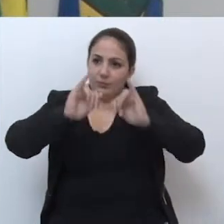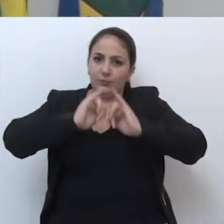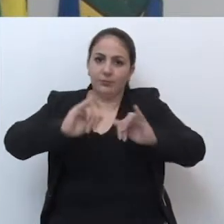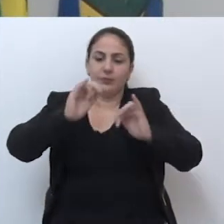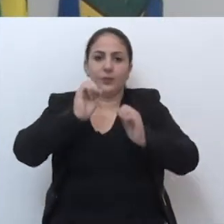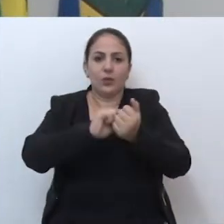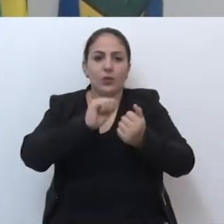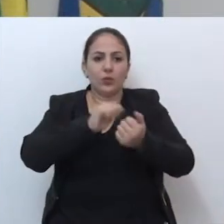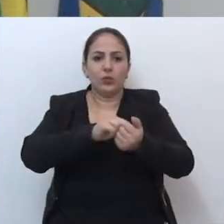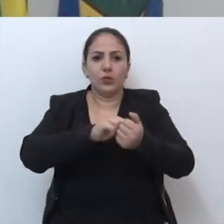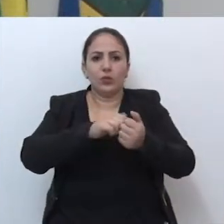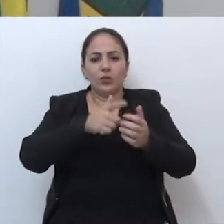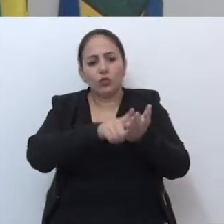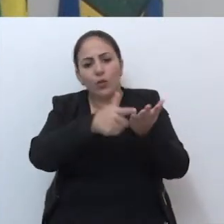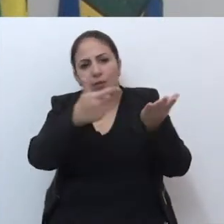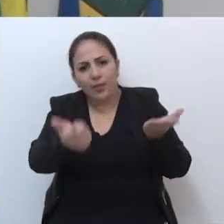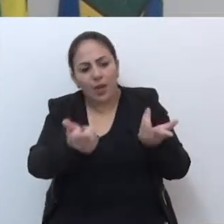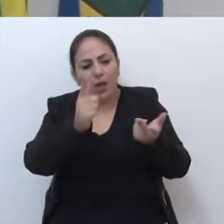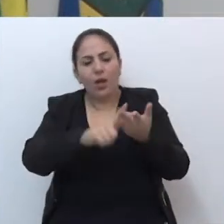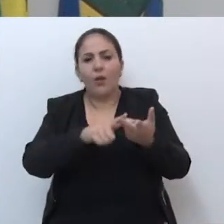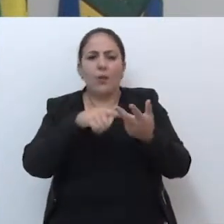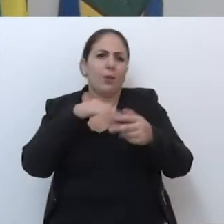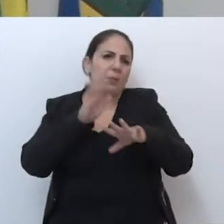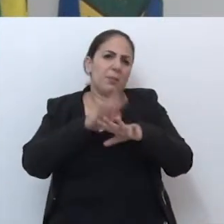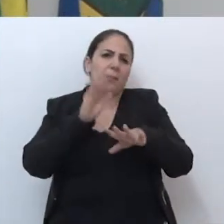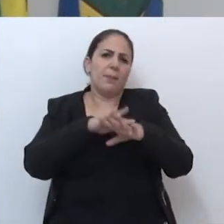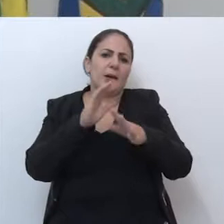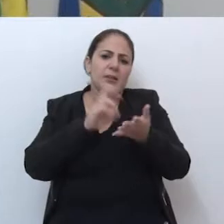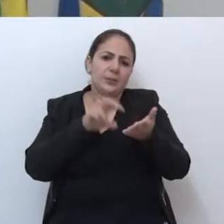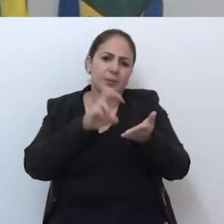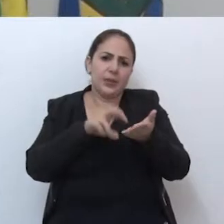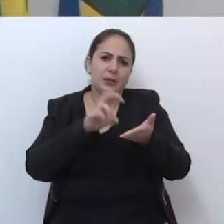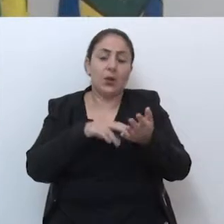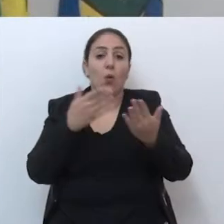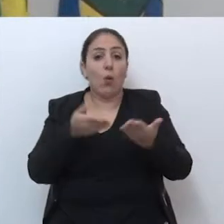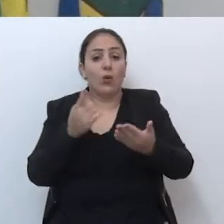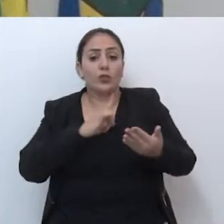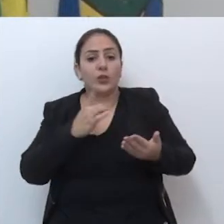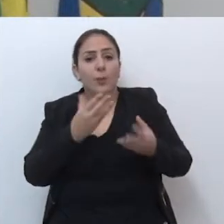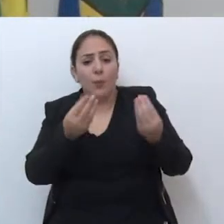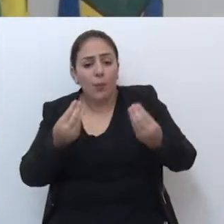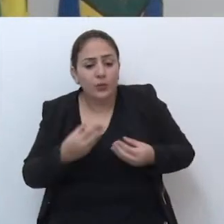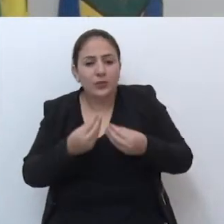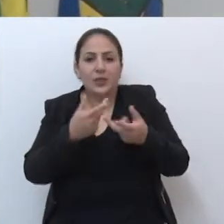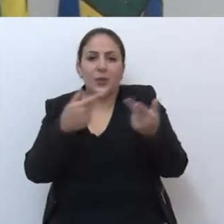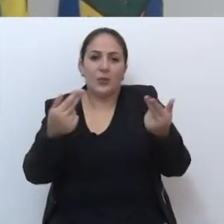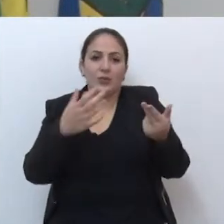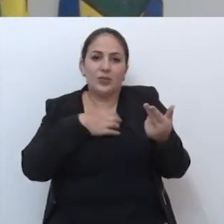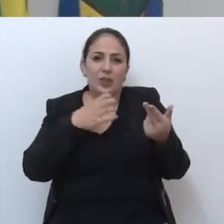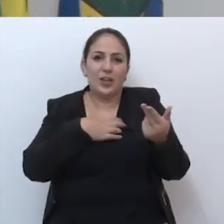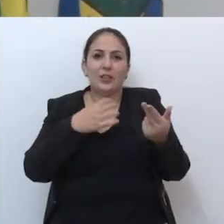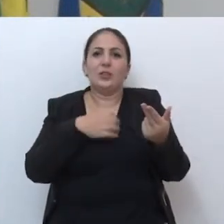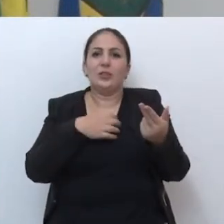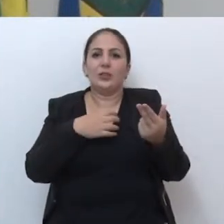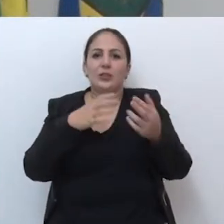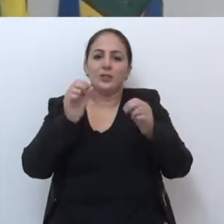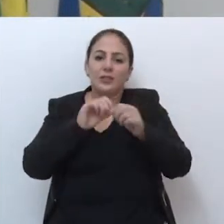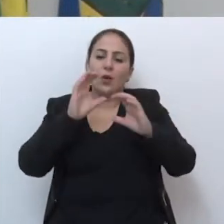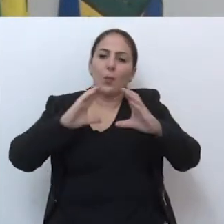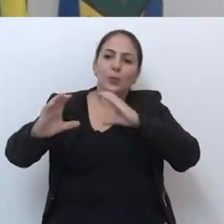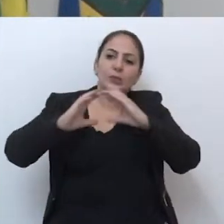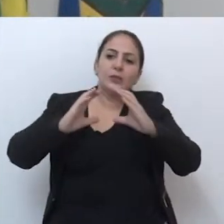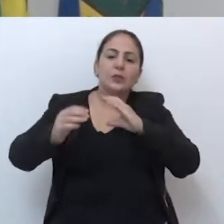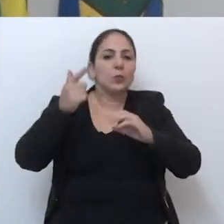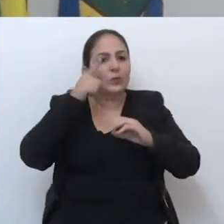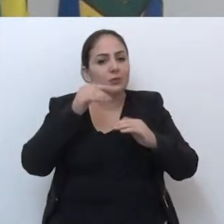divulgação através de jornais, alguma coisa mais impressas. Hoje em dia tem dezenas de meios, né, de comunicação